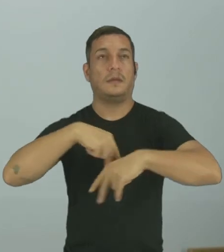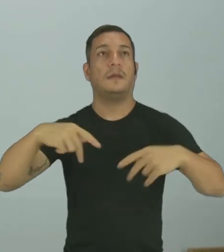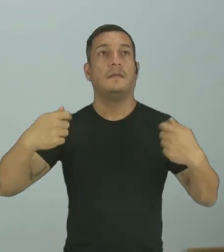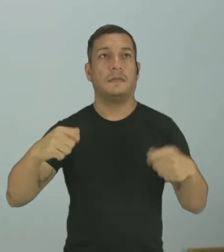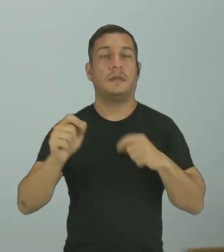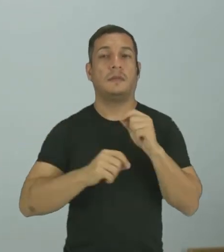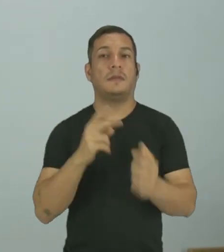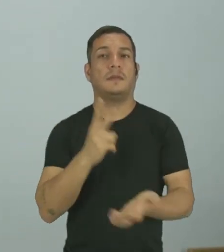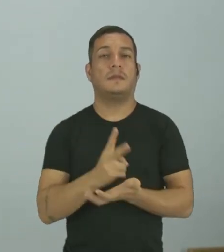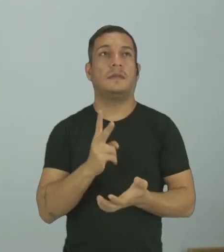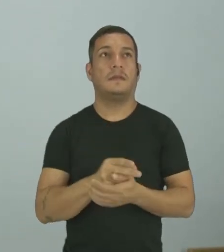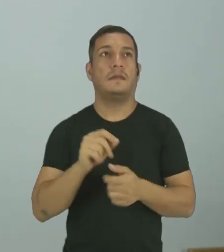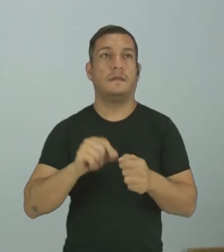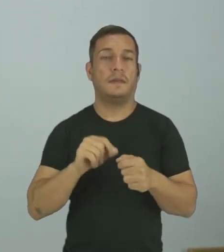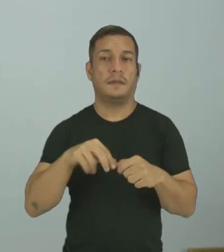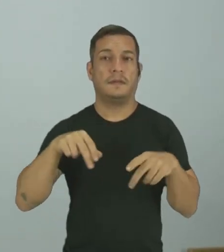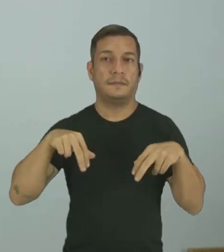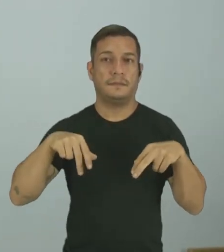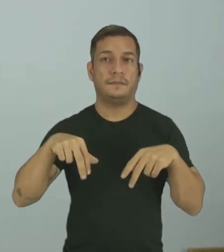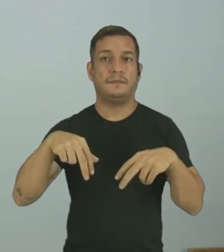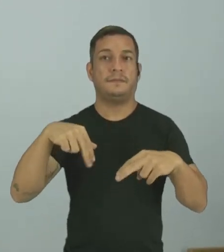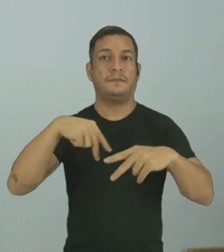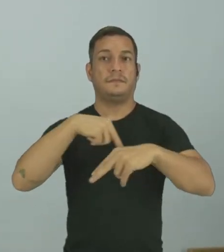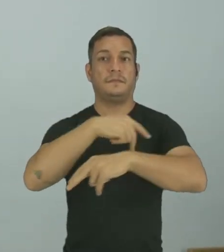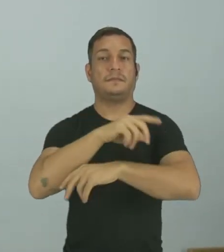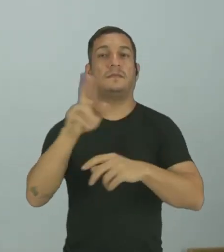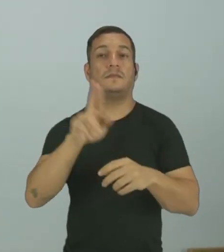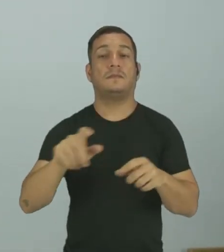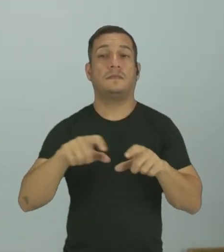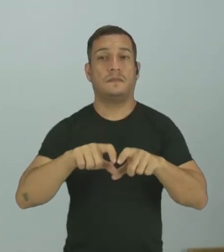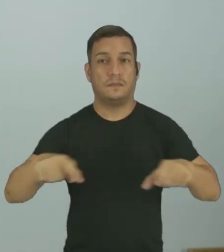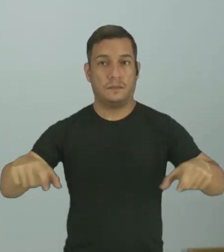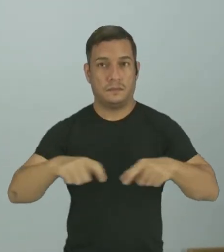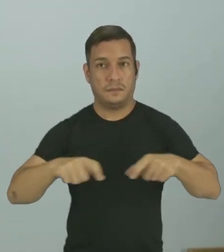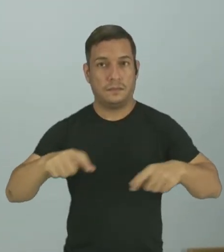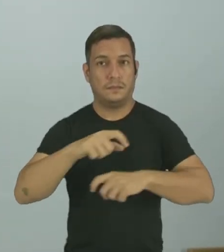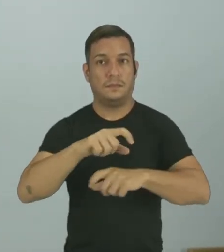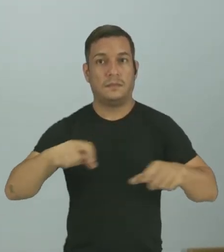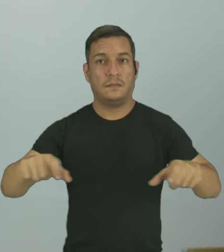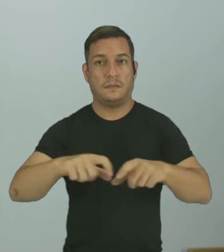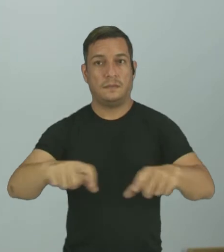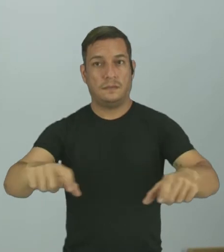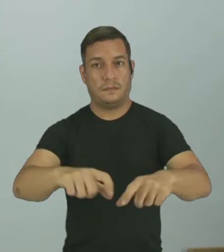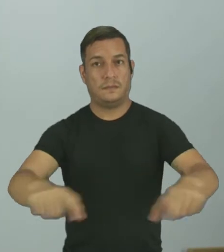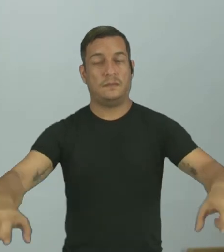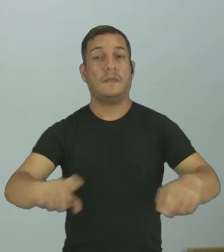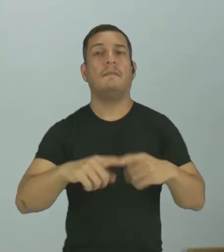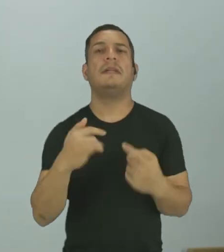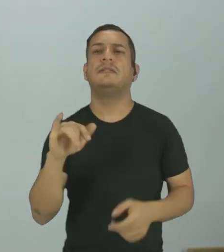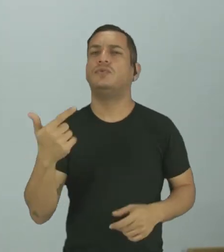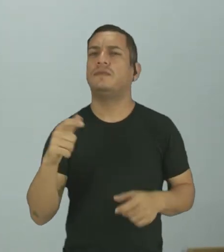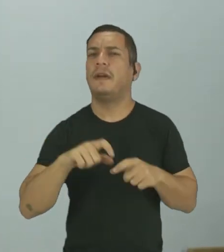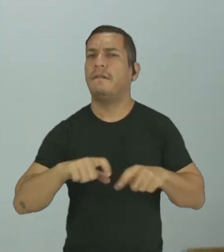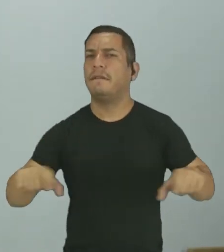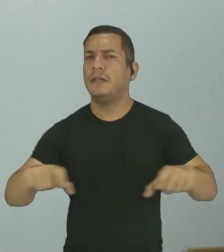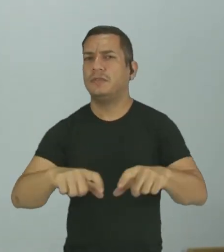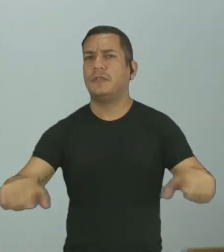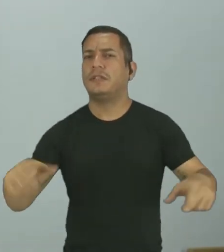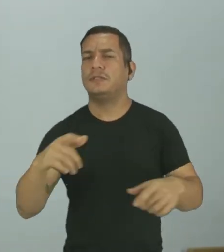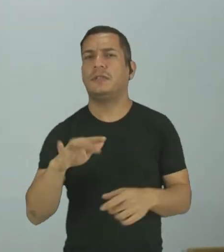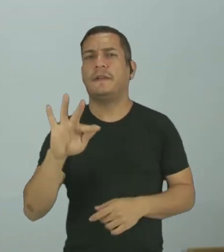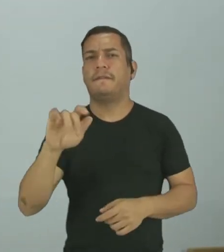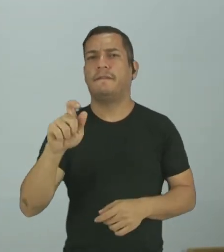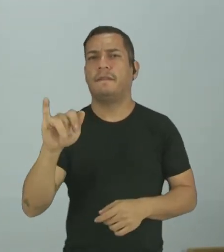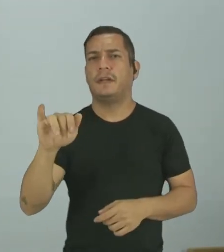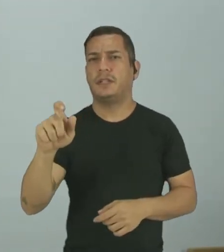deve sempre fazer a travessia utilizando a faixa de pedestre. Mas e se não tiver a faixa de pedestre?